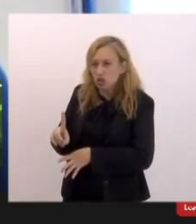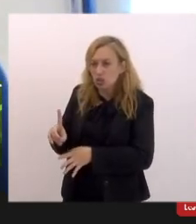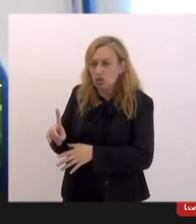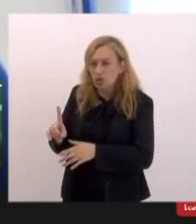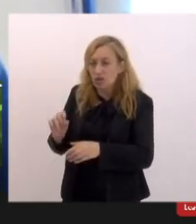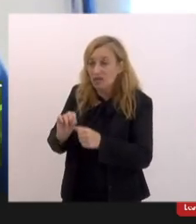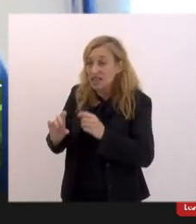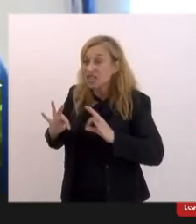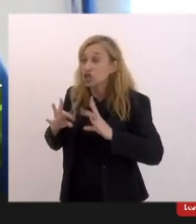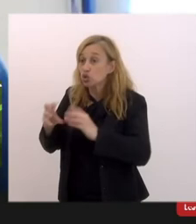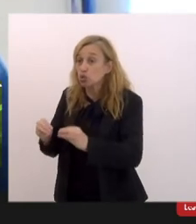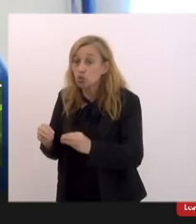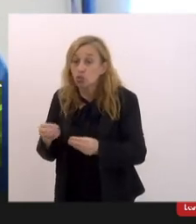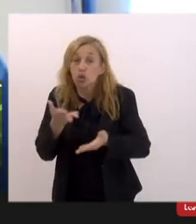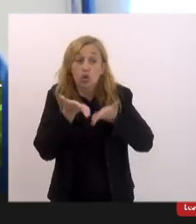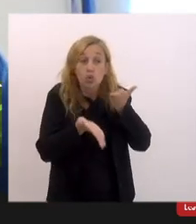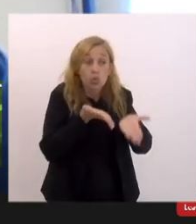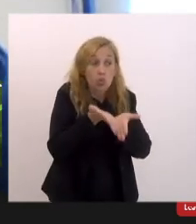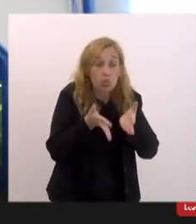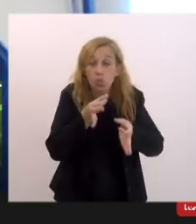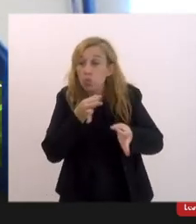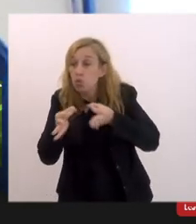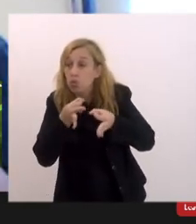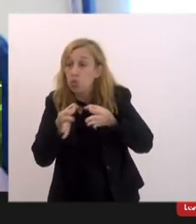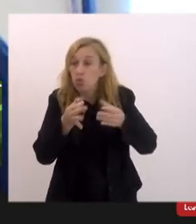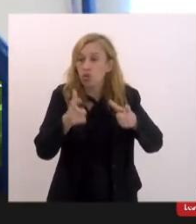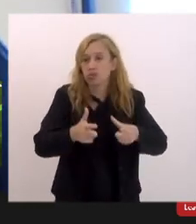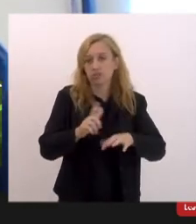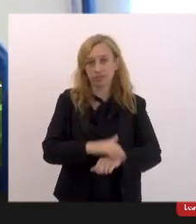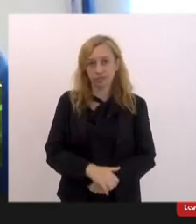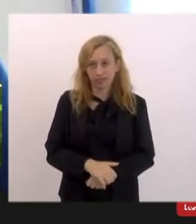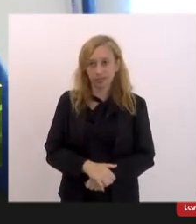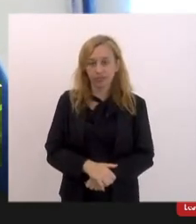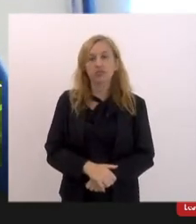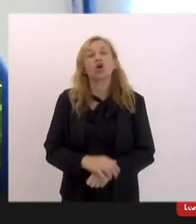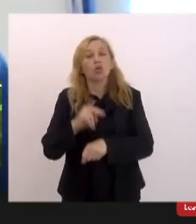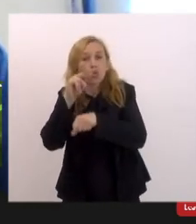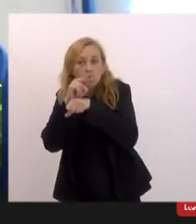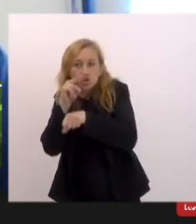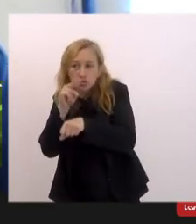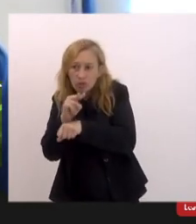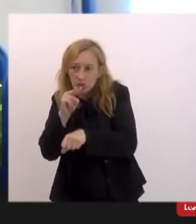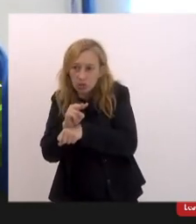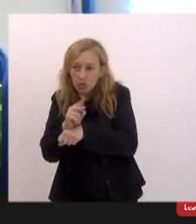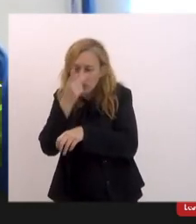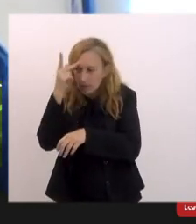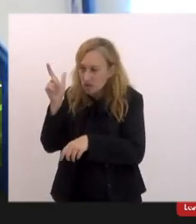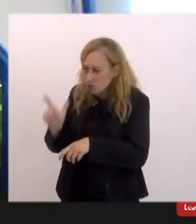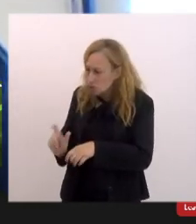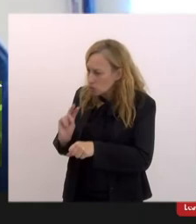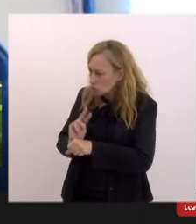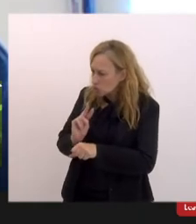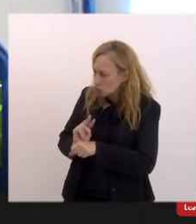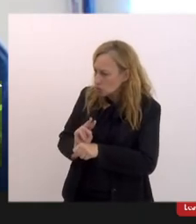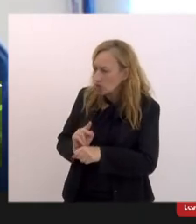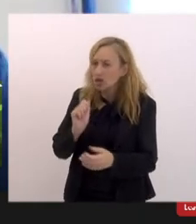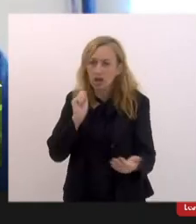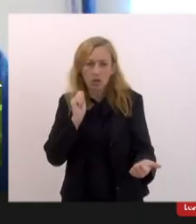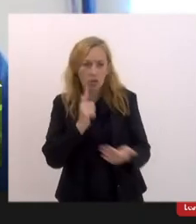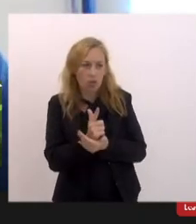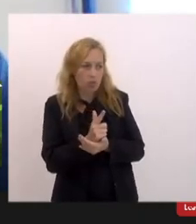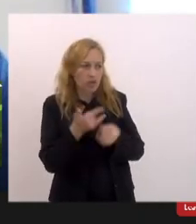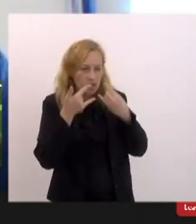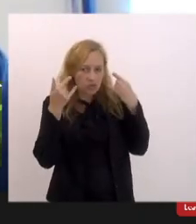tem que cuidar da organização do ambiente. Então, o inspetor e a garantia da compra de máscaras são